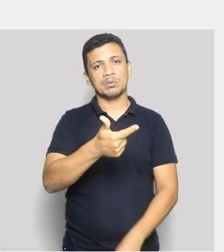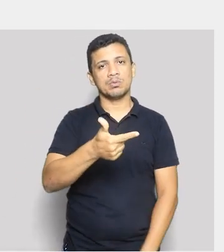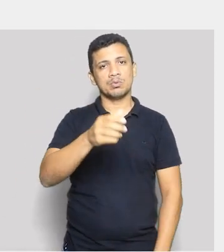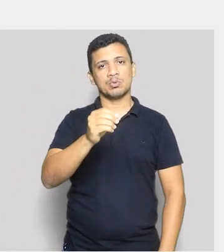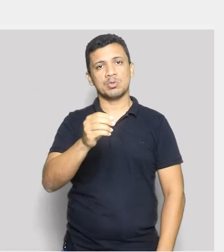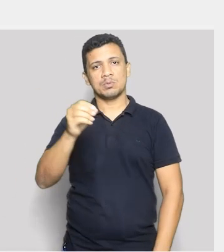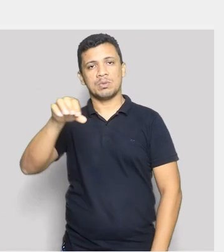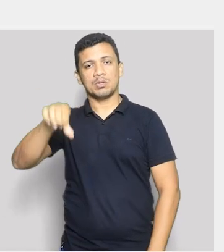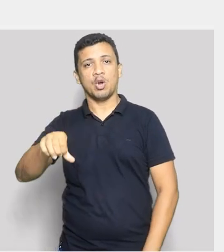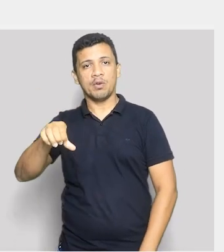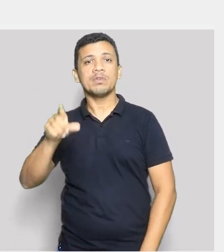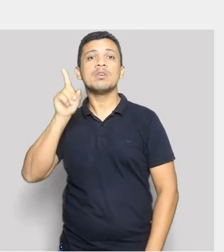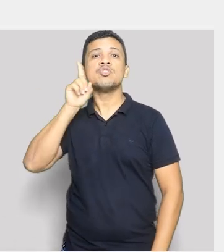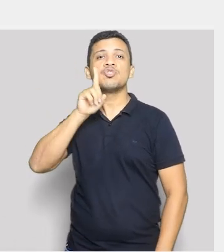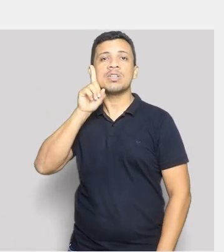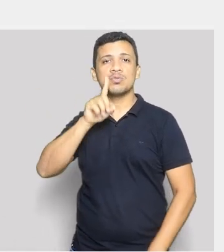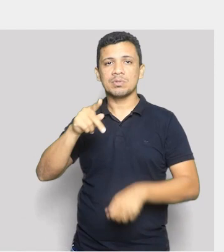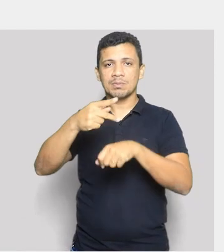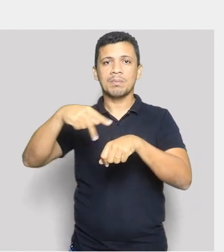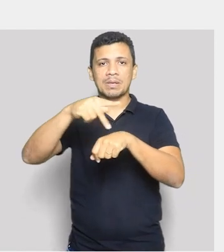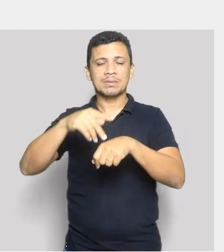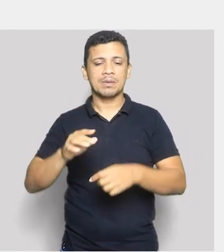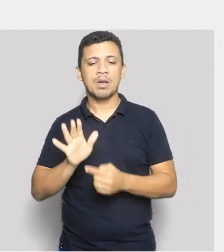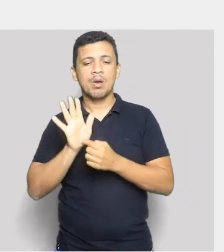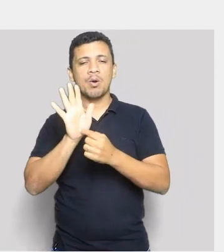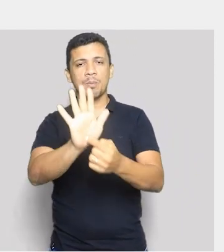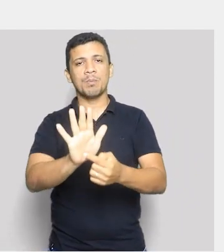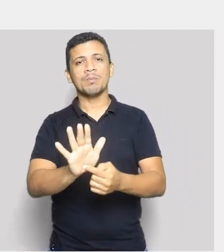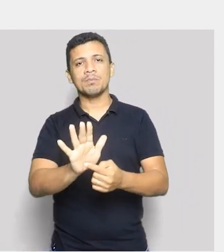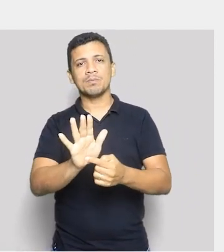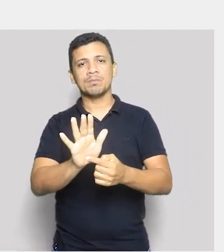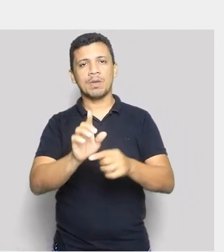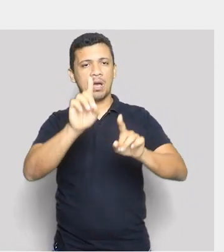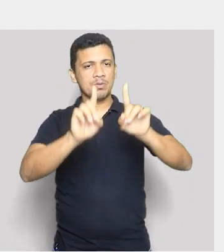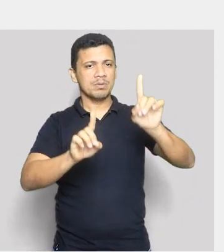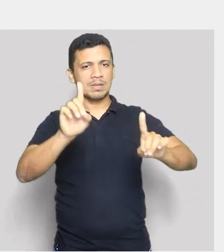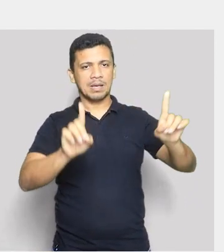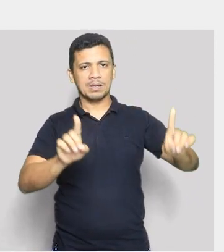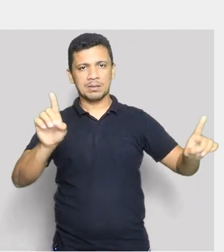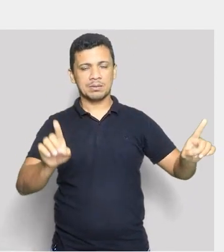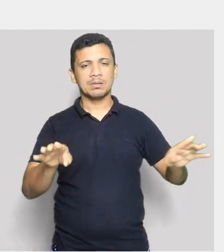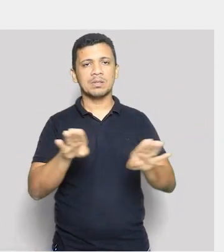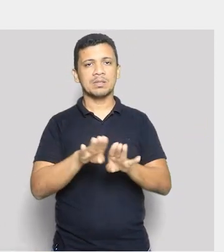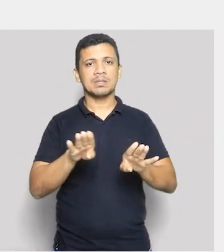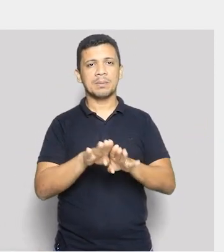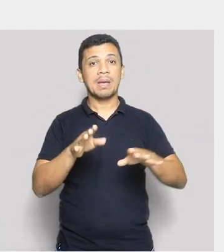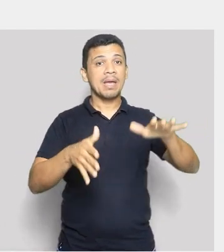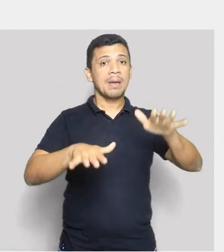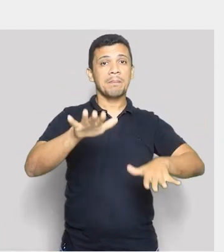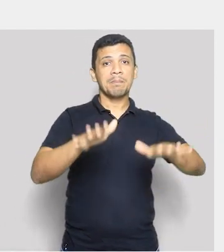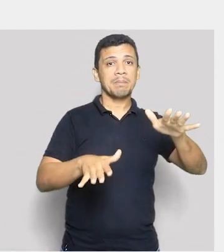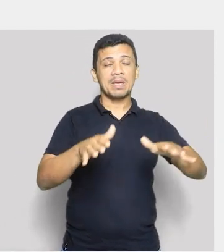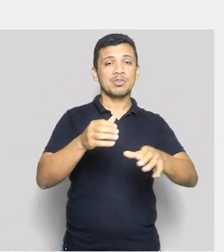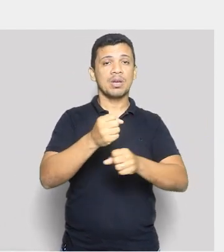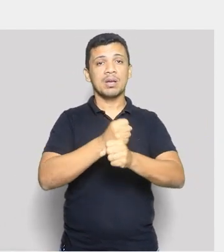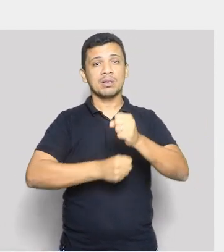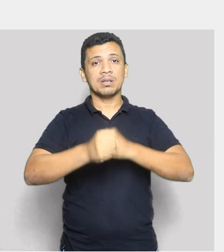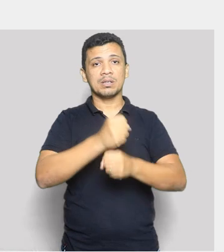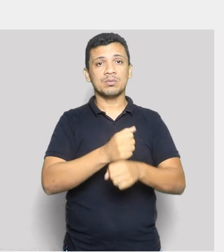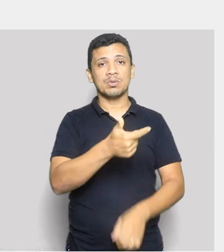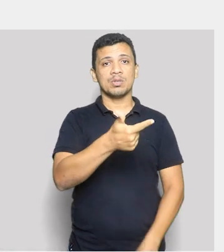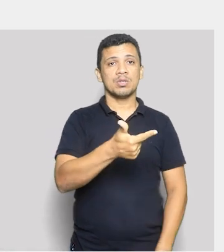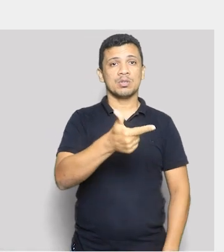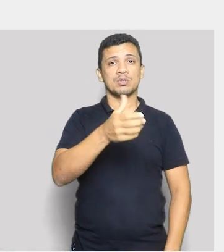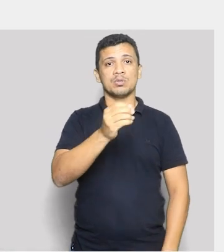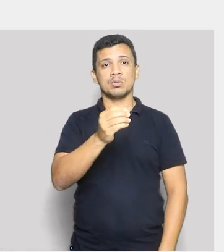Unidos. Considere os dados apresentados. A média de machucados em 2009 em